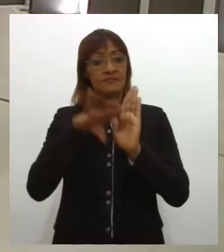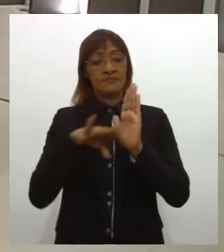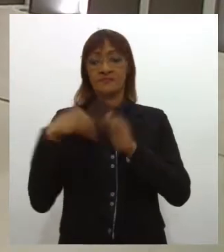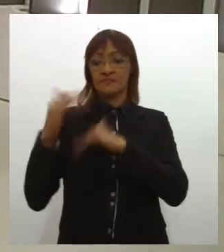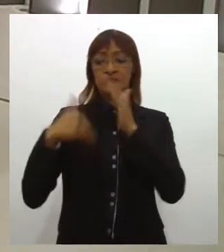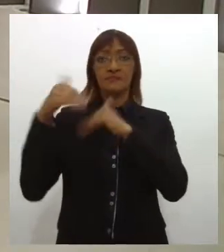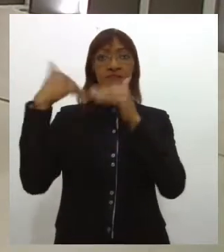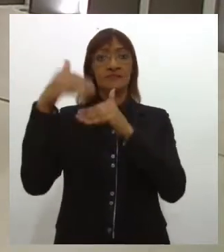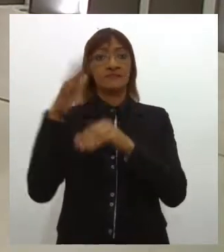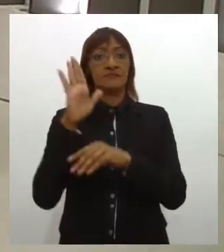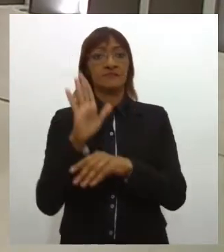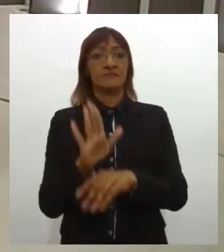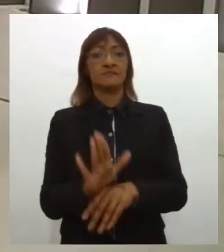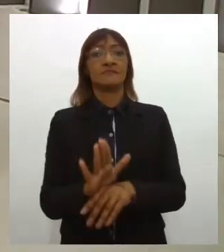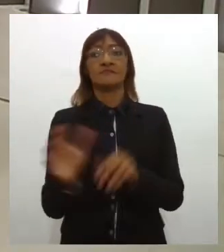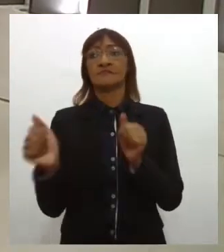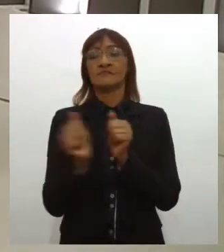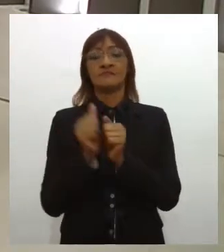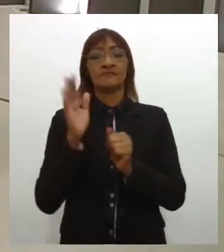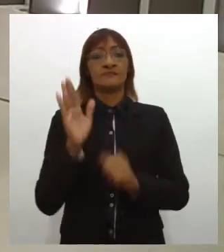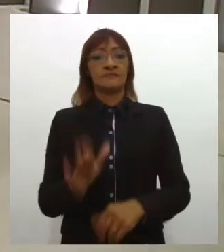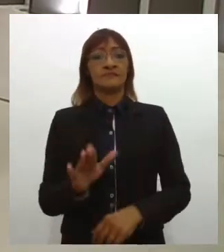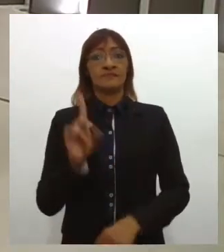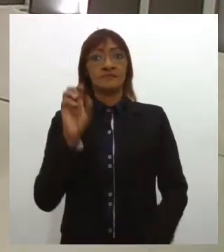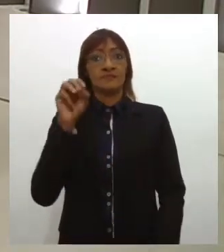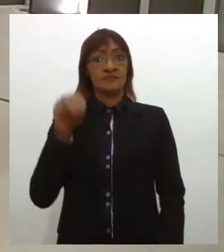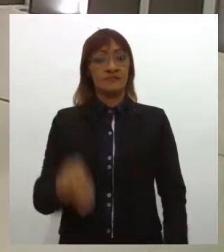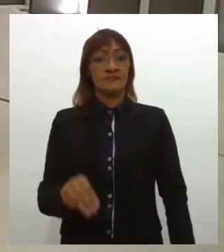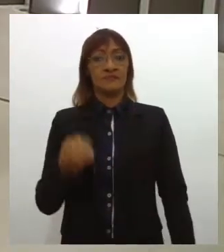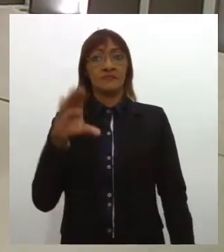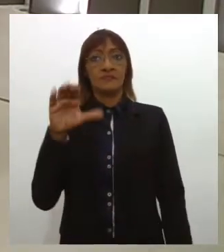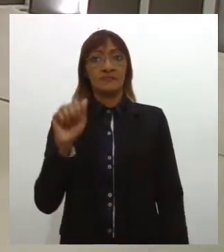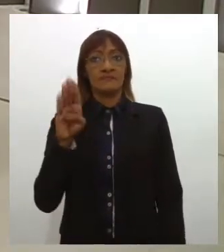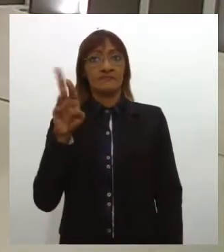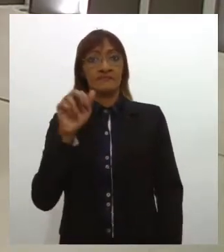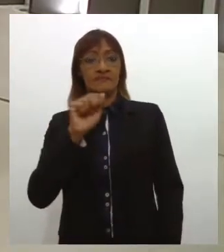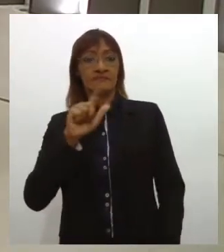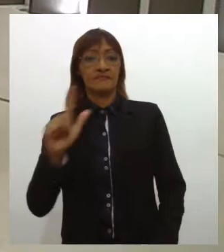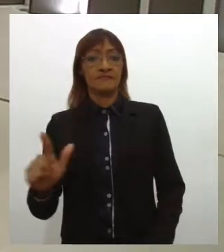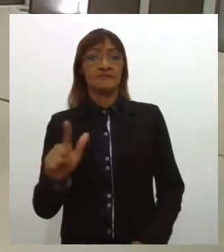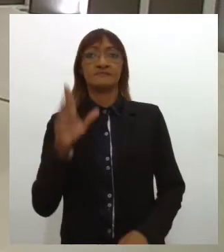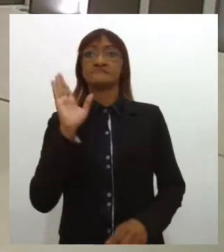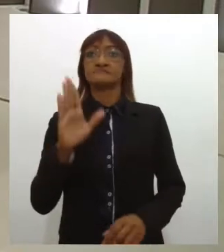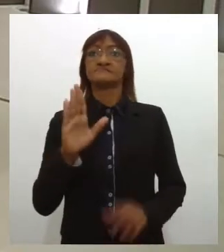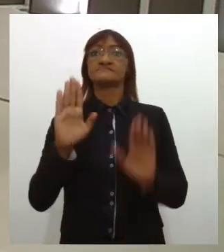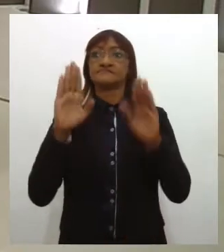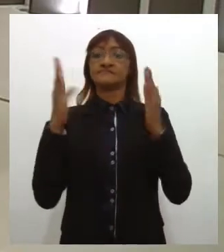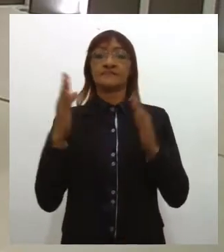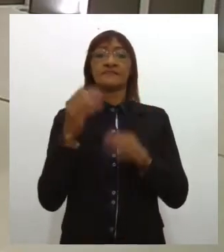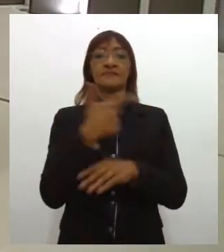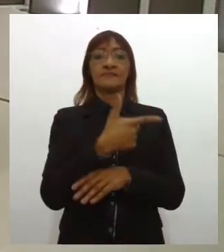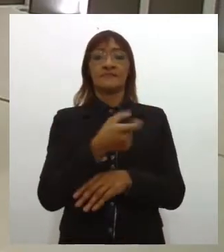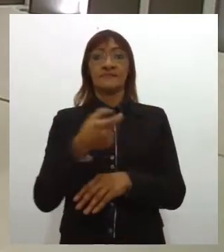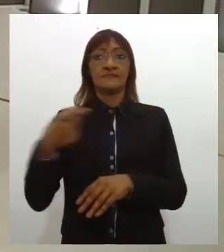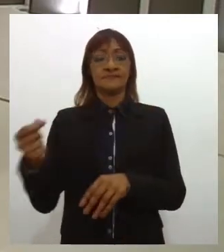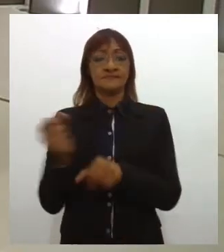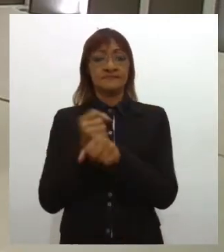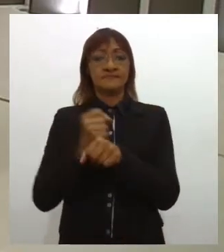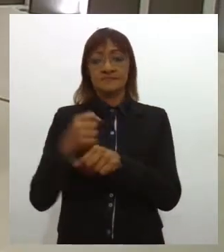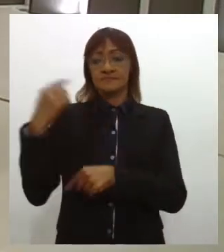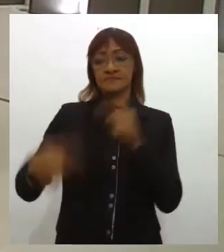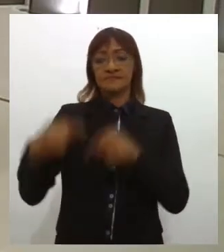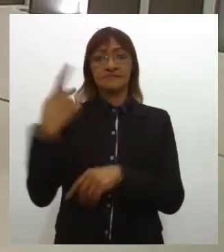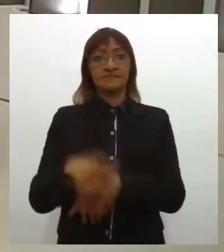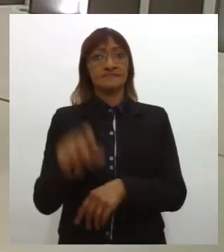foi construído em parceria com a Fundação Dom Cabral e faz parte das comemorações do Bicentenário de Emancipação Política de